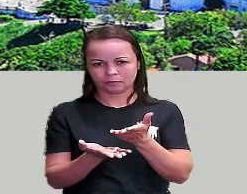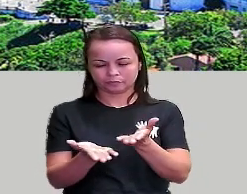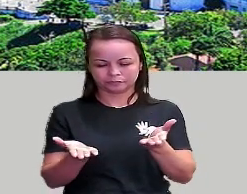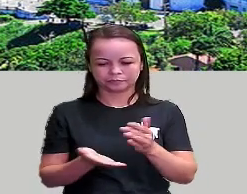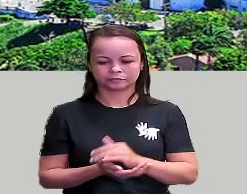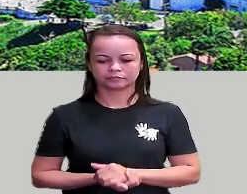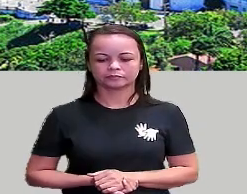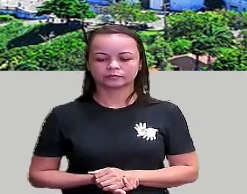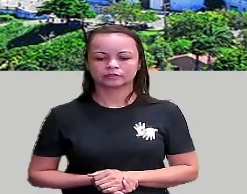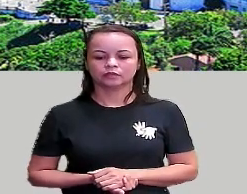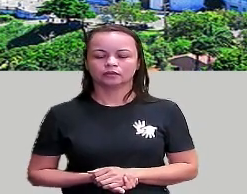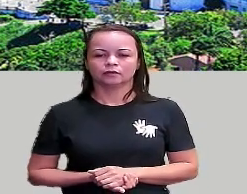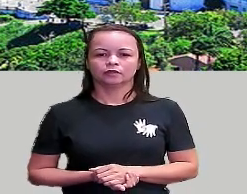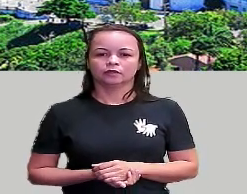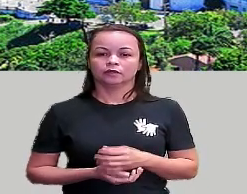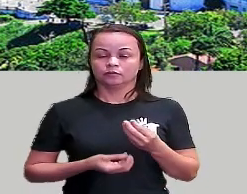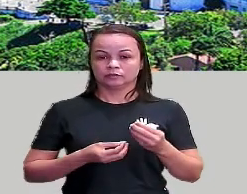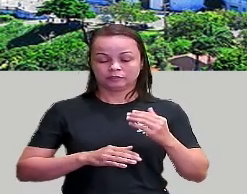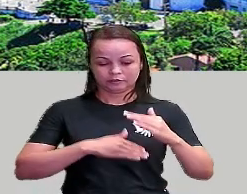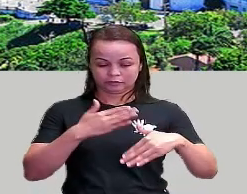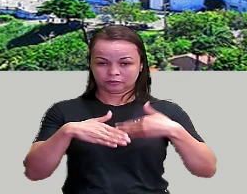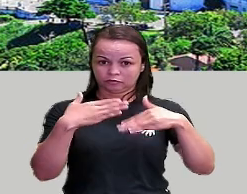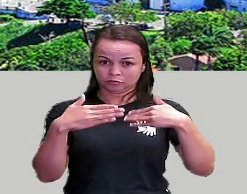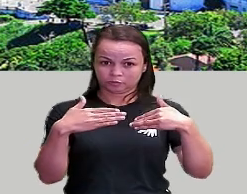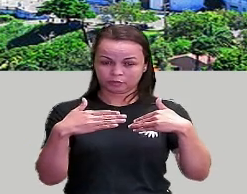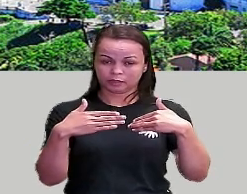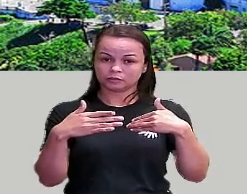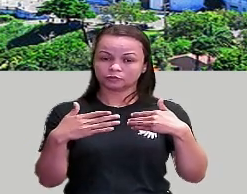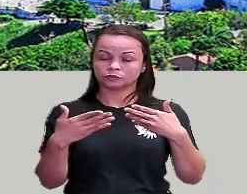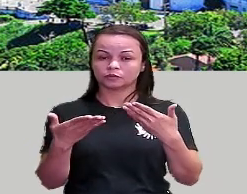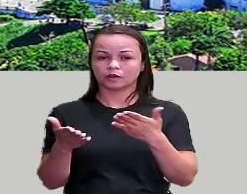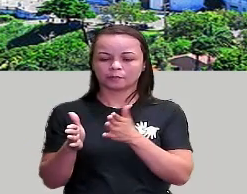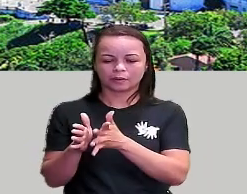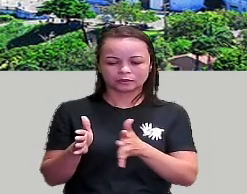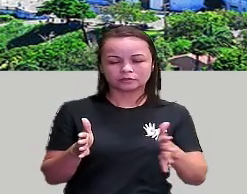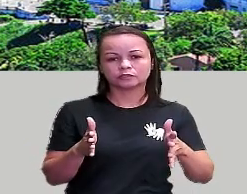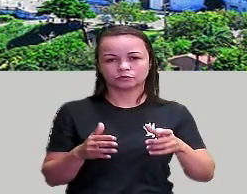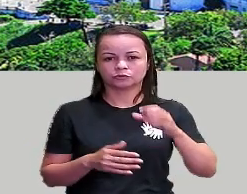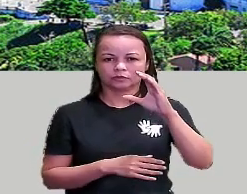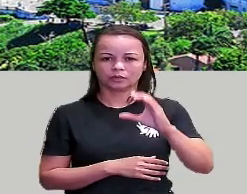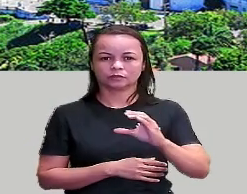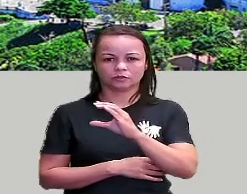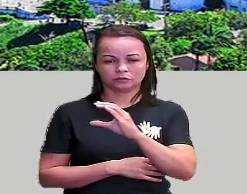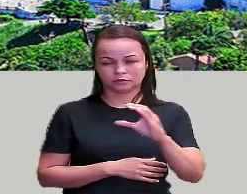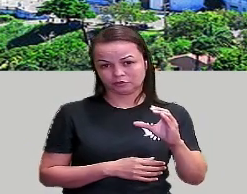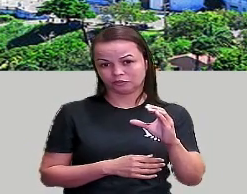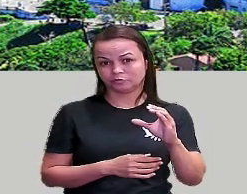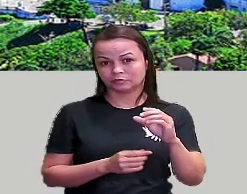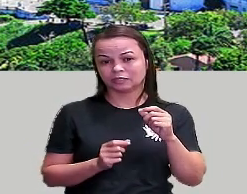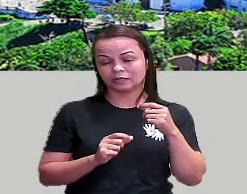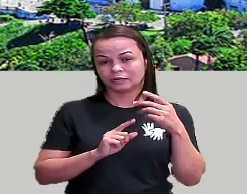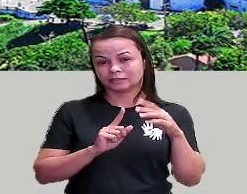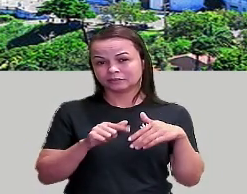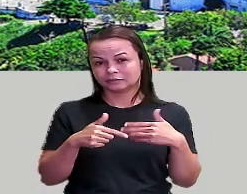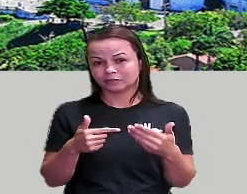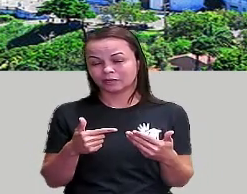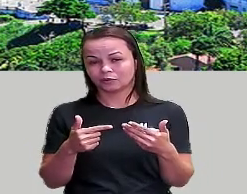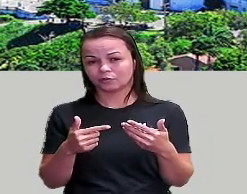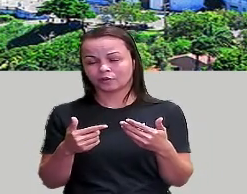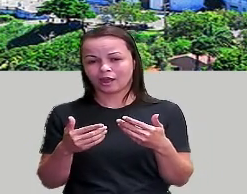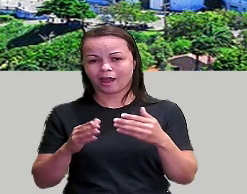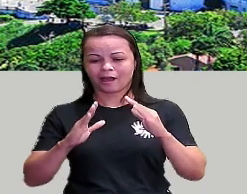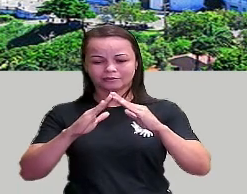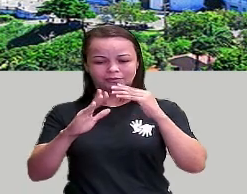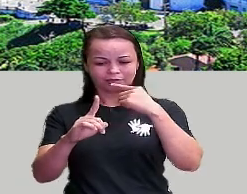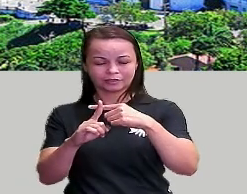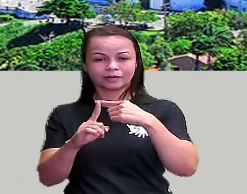Como fomos um desenvolvimento a partir do catolicismo, os portugueses eram, então as igrejas para eles